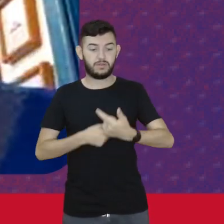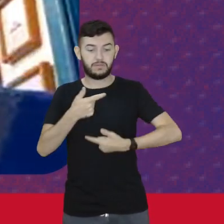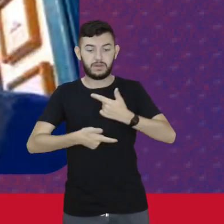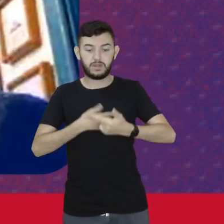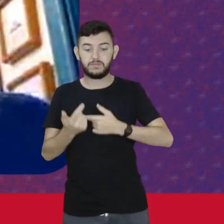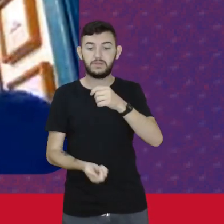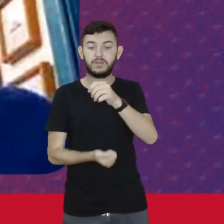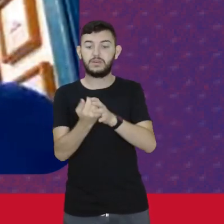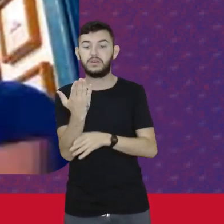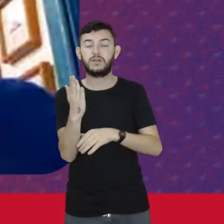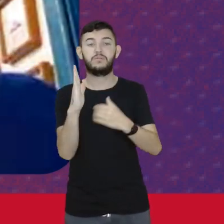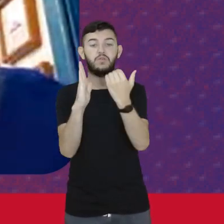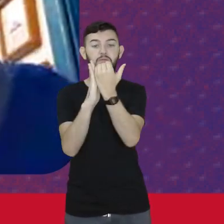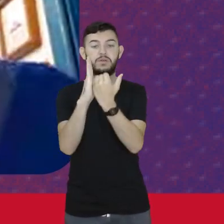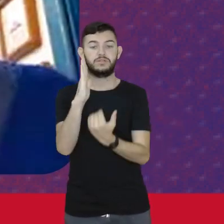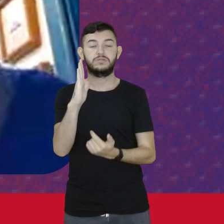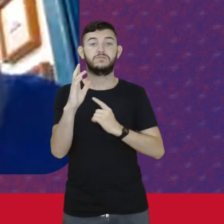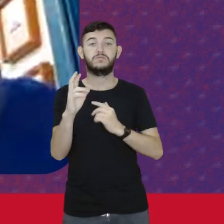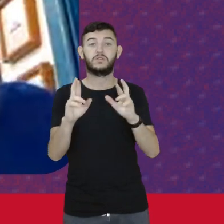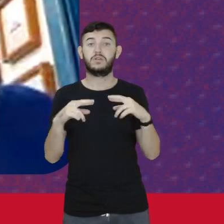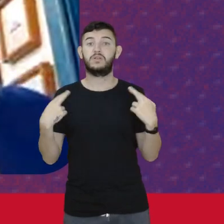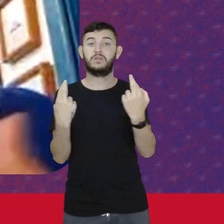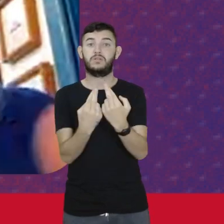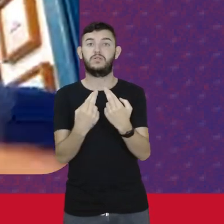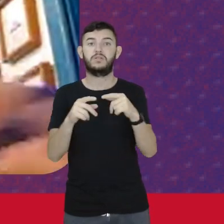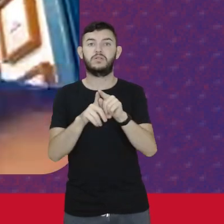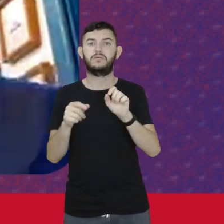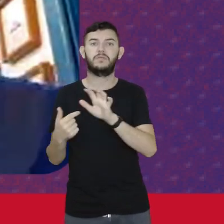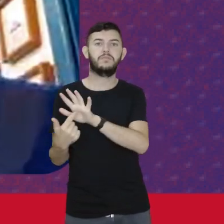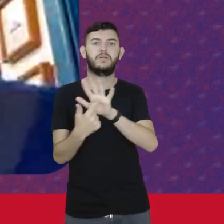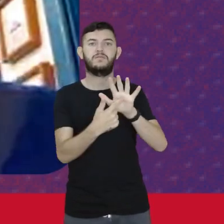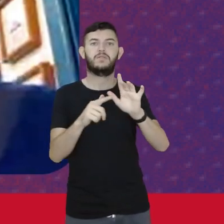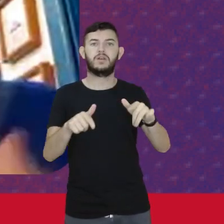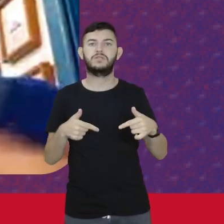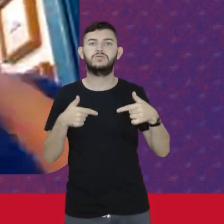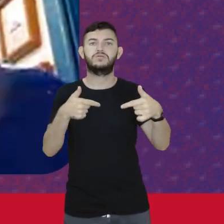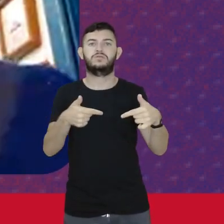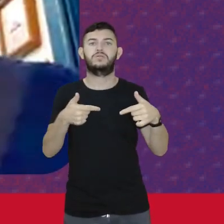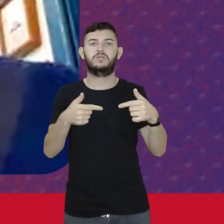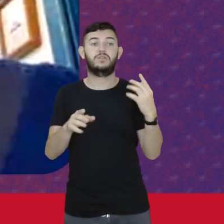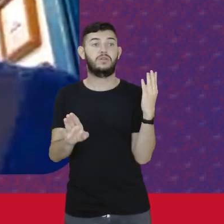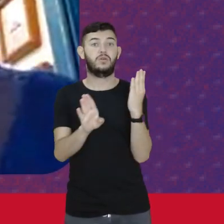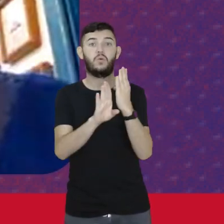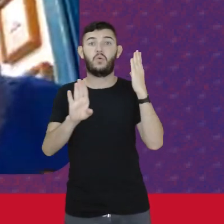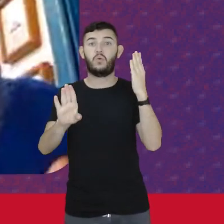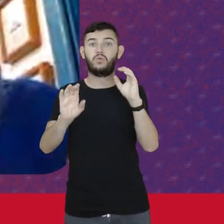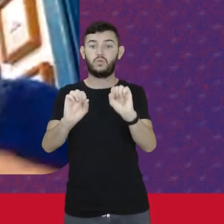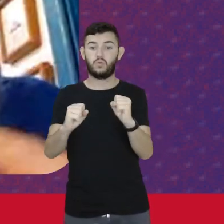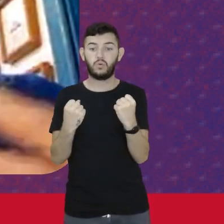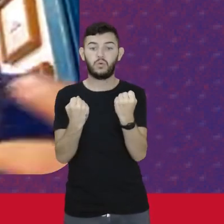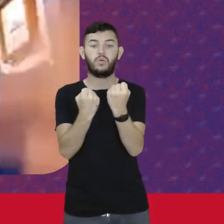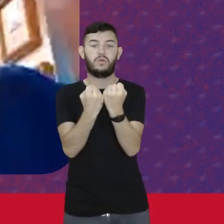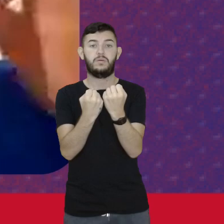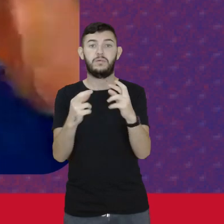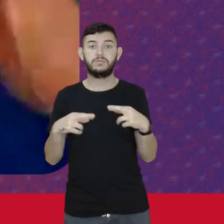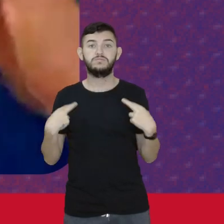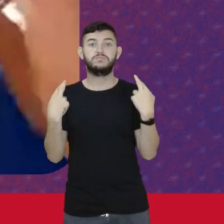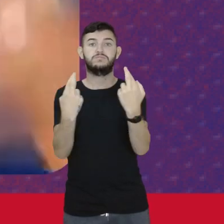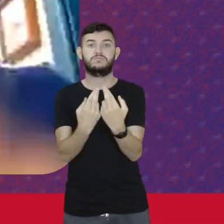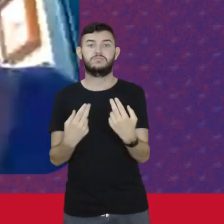com reuniões, manifestações de rua, encontros, seminários,